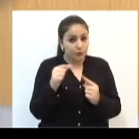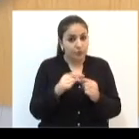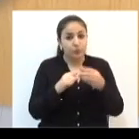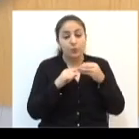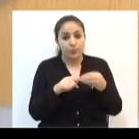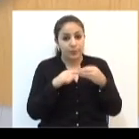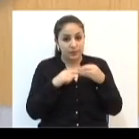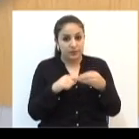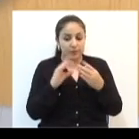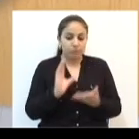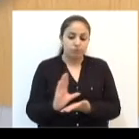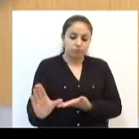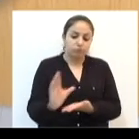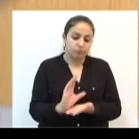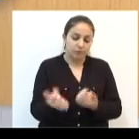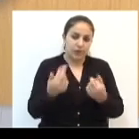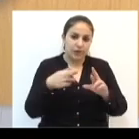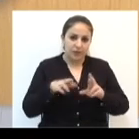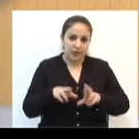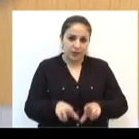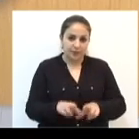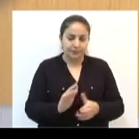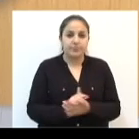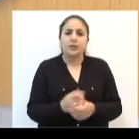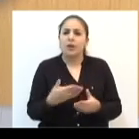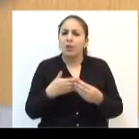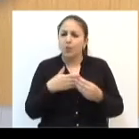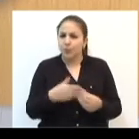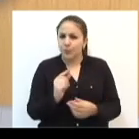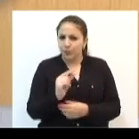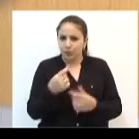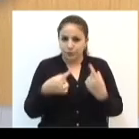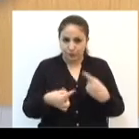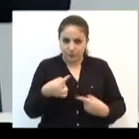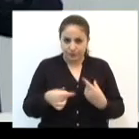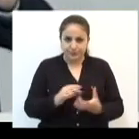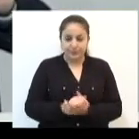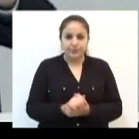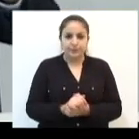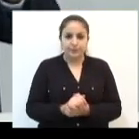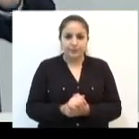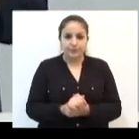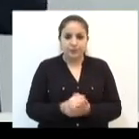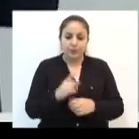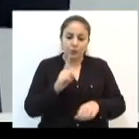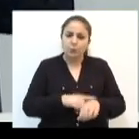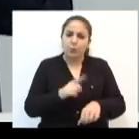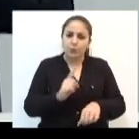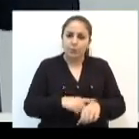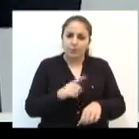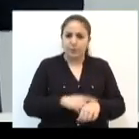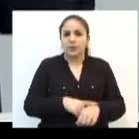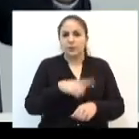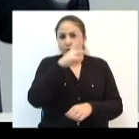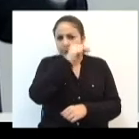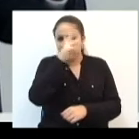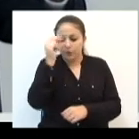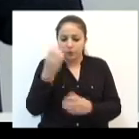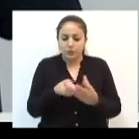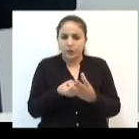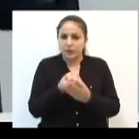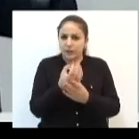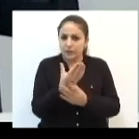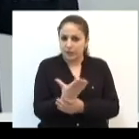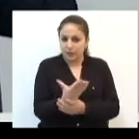de investimentos para a região. Acompanhe um pouco deste debate. Quando o Poder Executivo elabora,